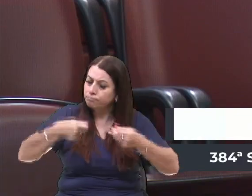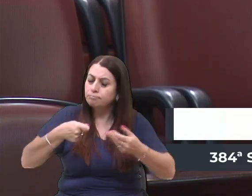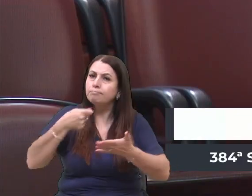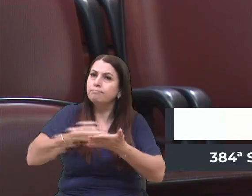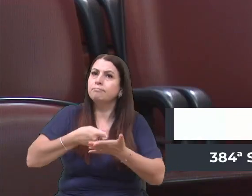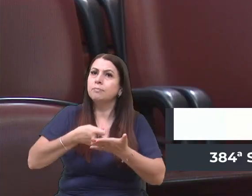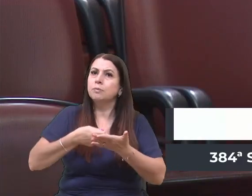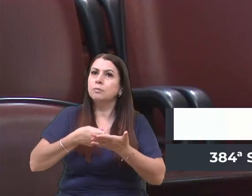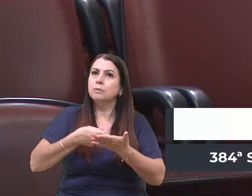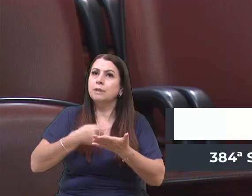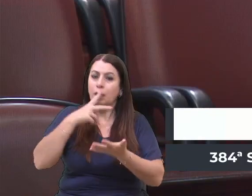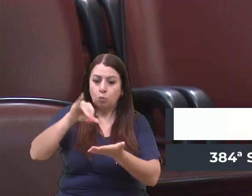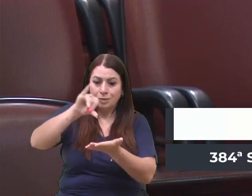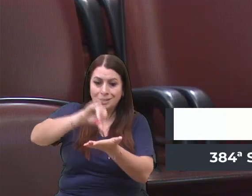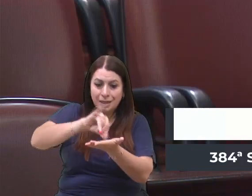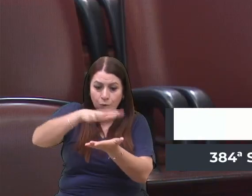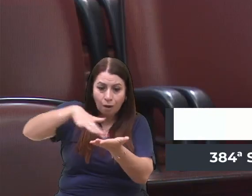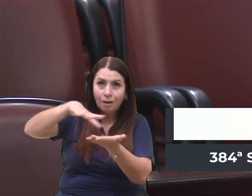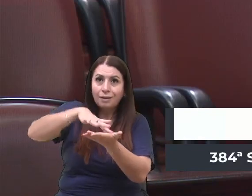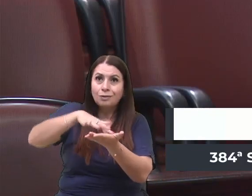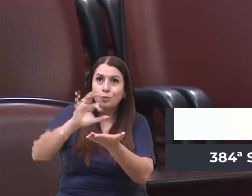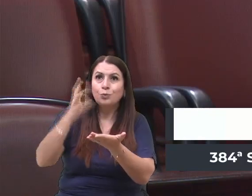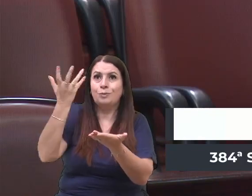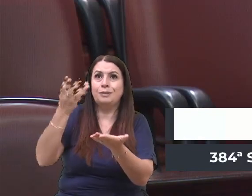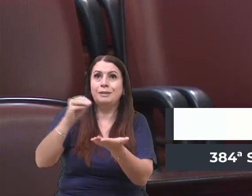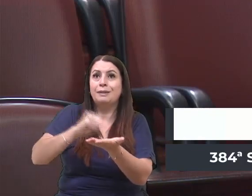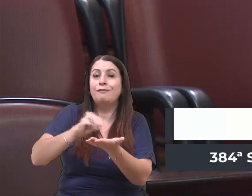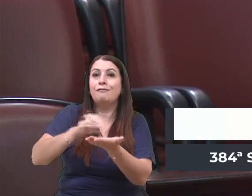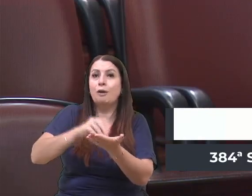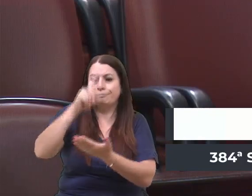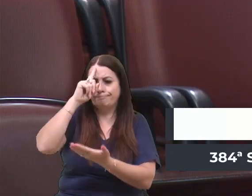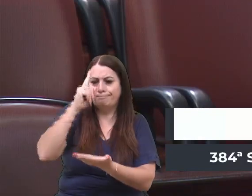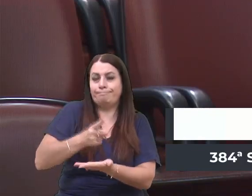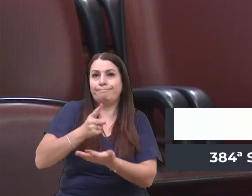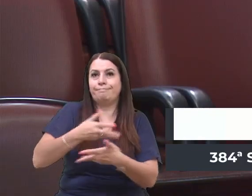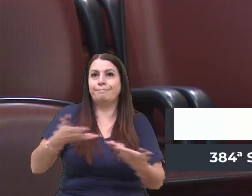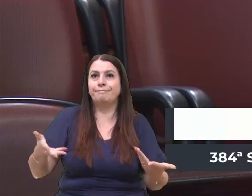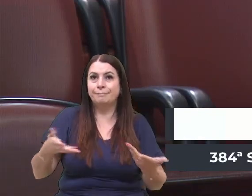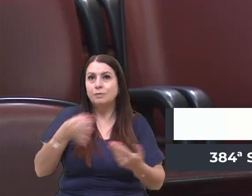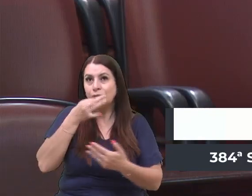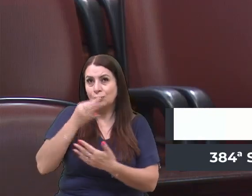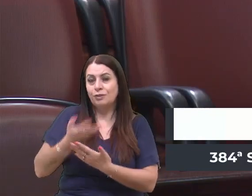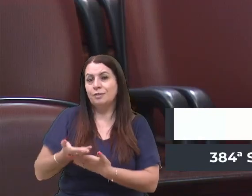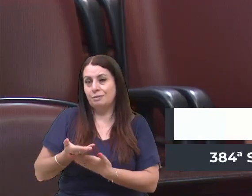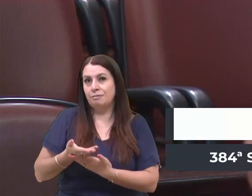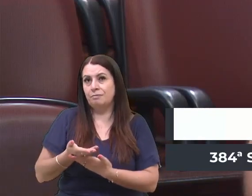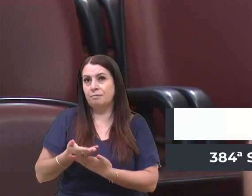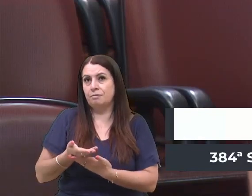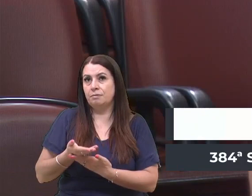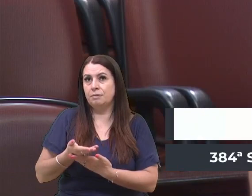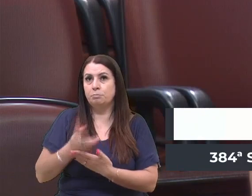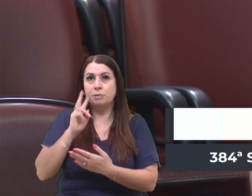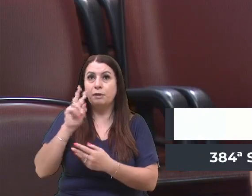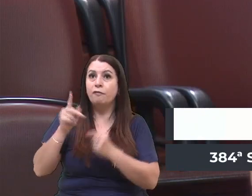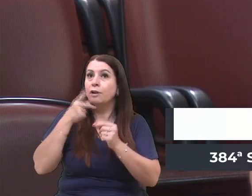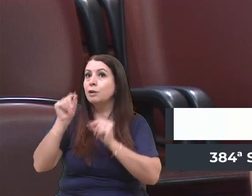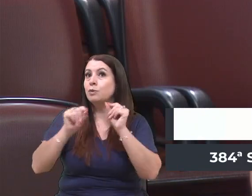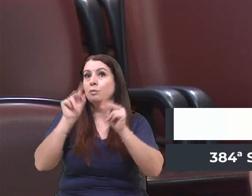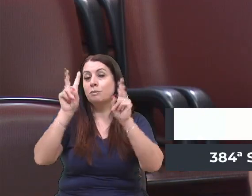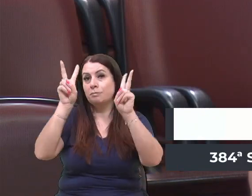centro de tudo que acontece. Está faltando a autoridade do município de Caxias do Sul para levantar esse tema.